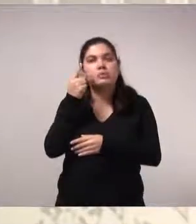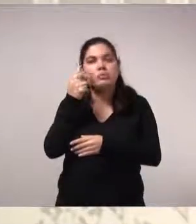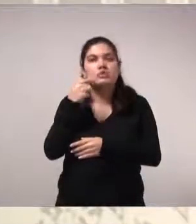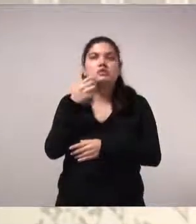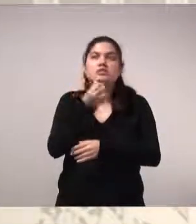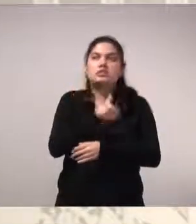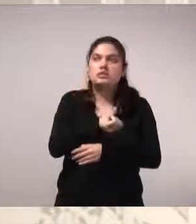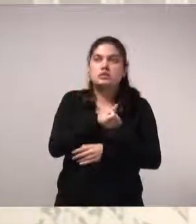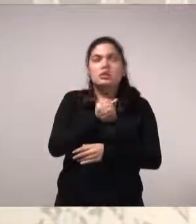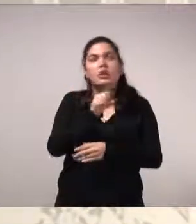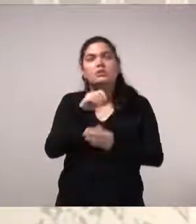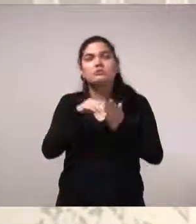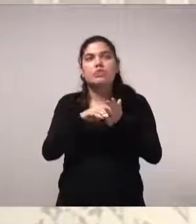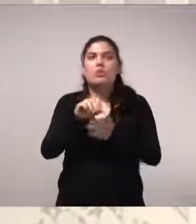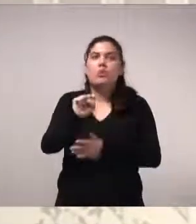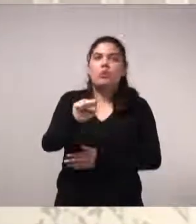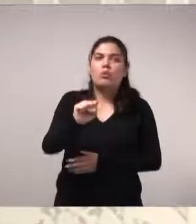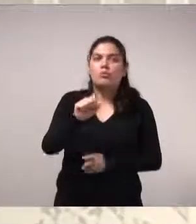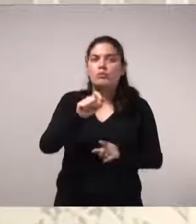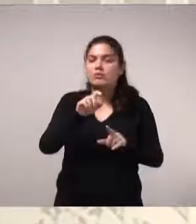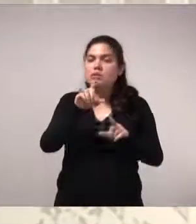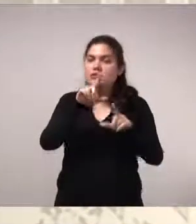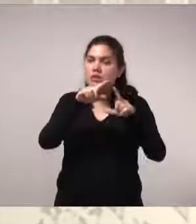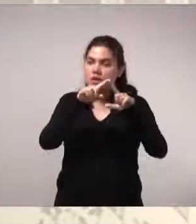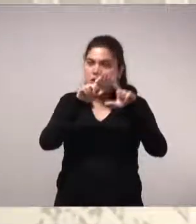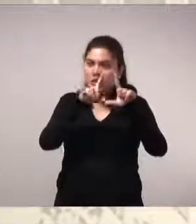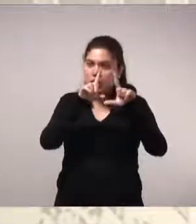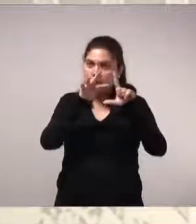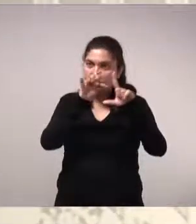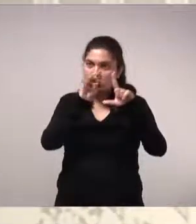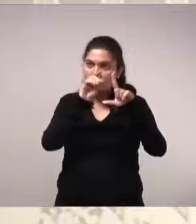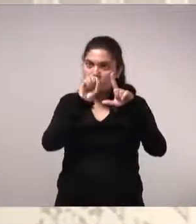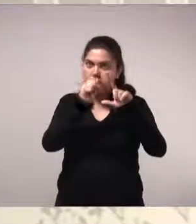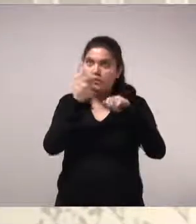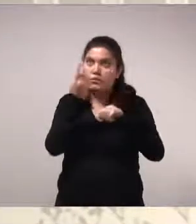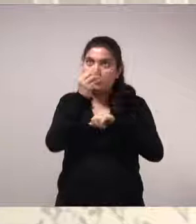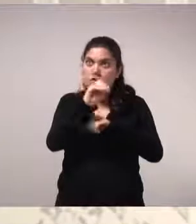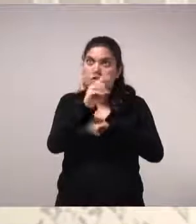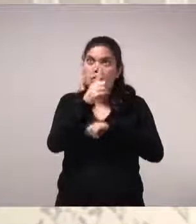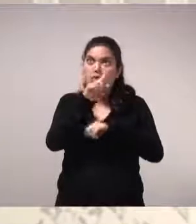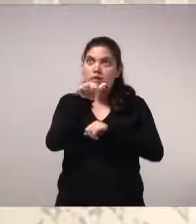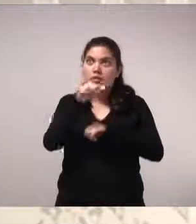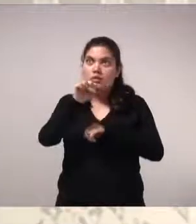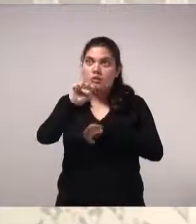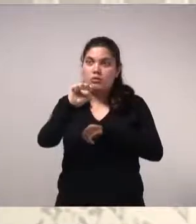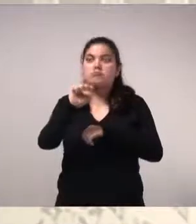ou 8 litros. E nós colocamos arejadores de 1,8 litro por minuto.